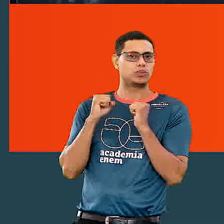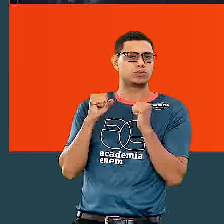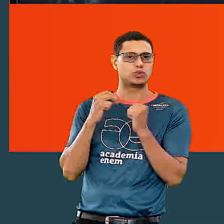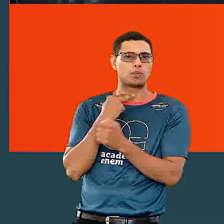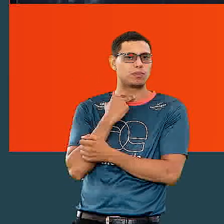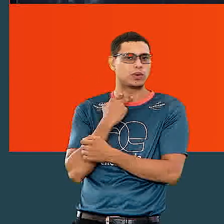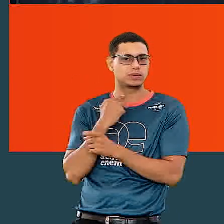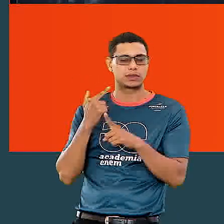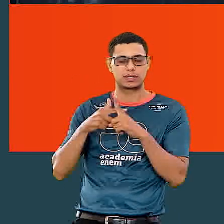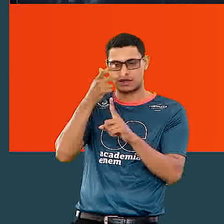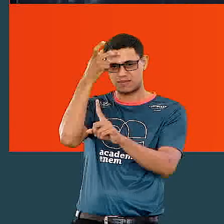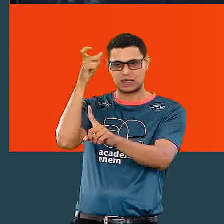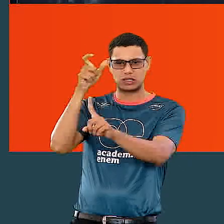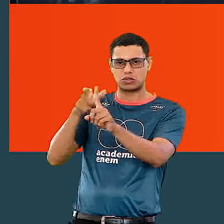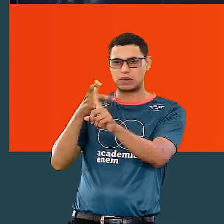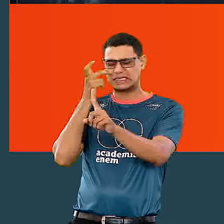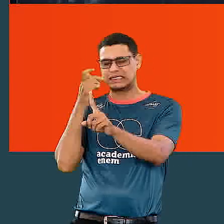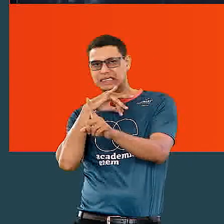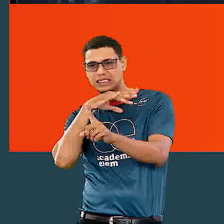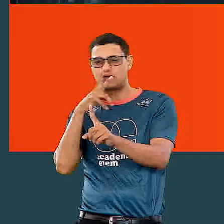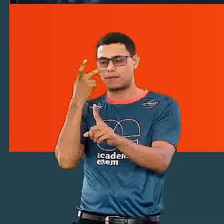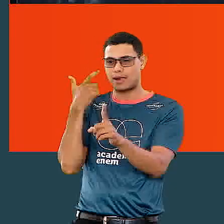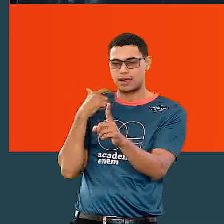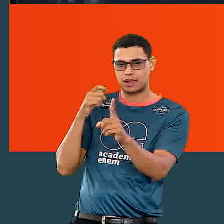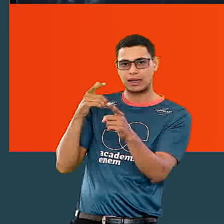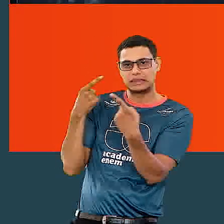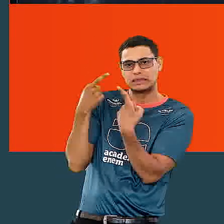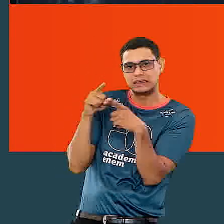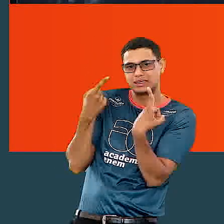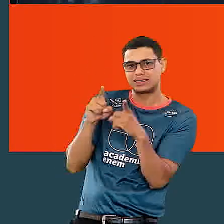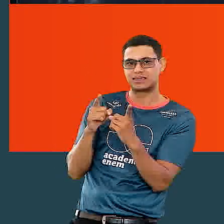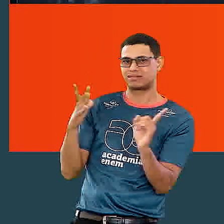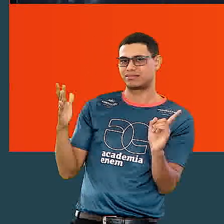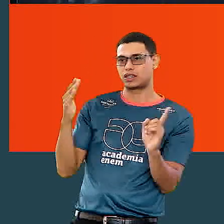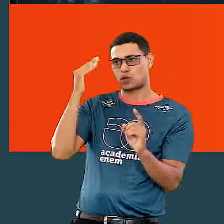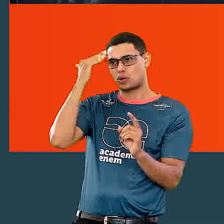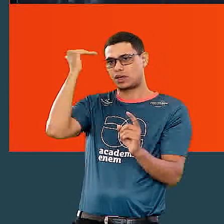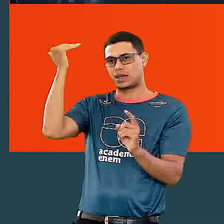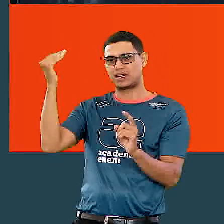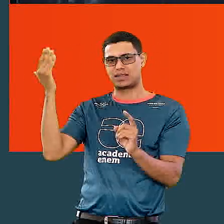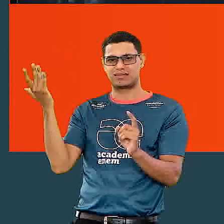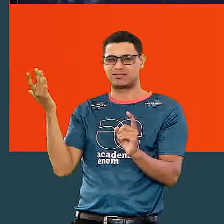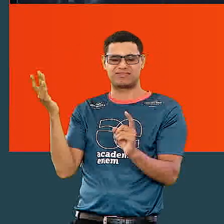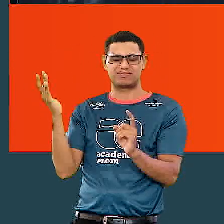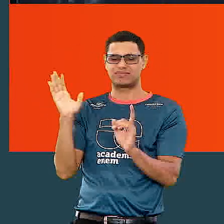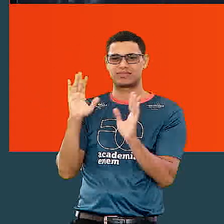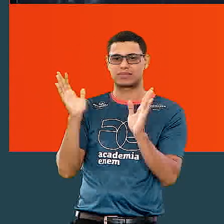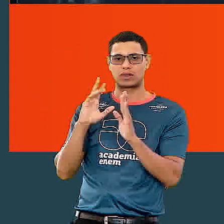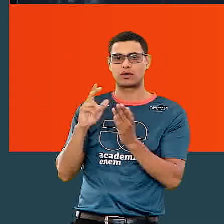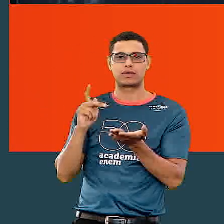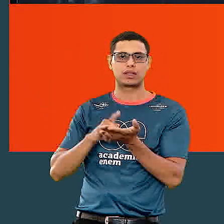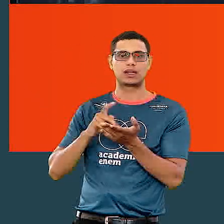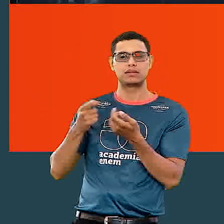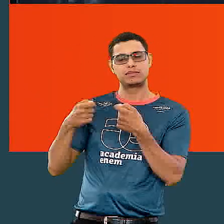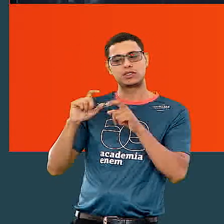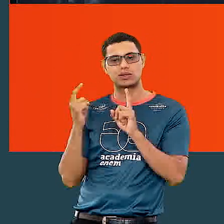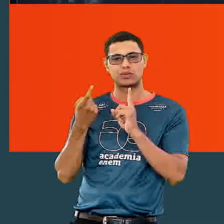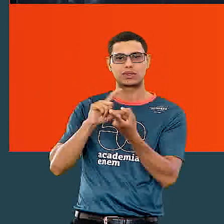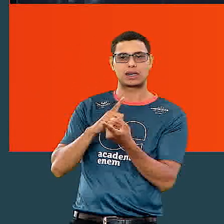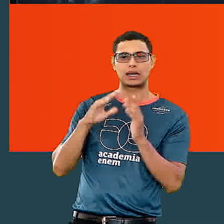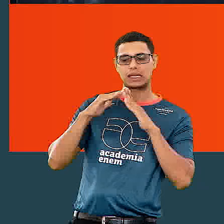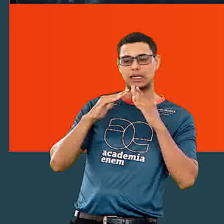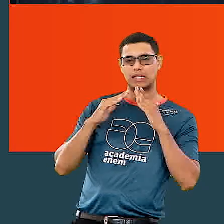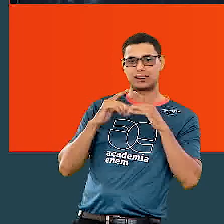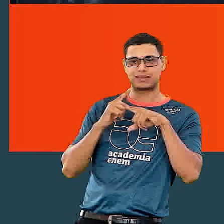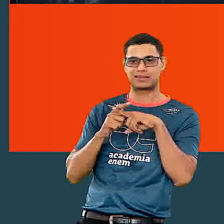da dificuldade do outro. Então, a igreja católica não é fã do lucro, diferentemente dessas cidades